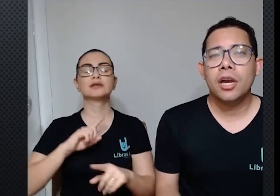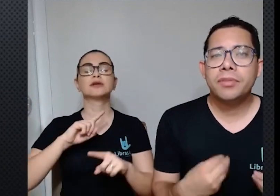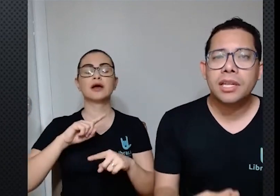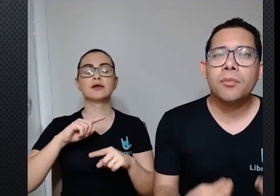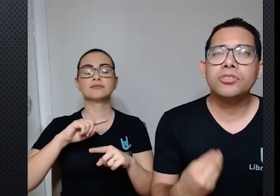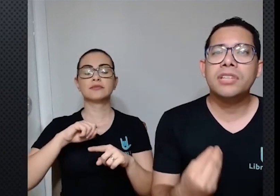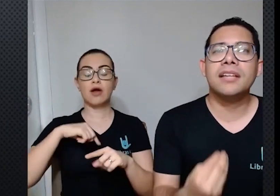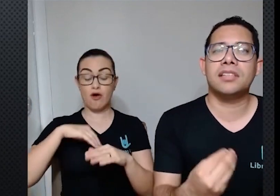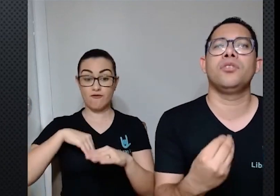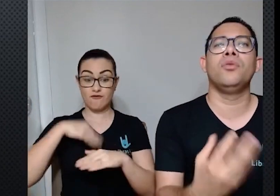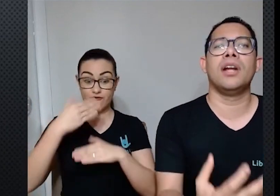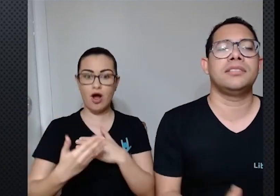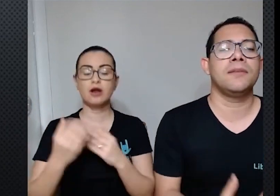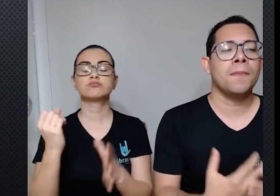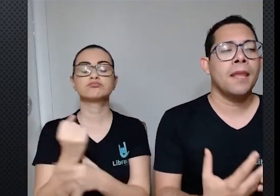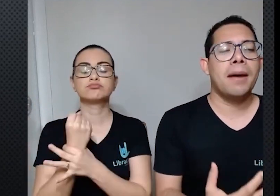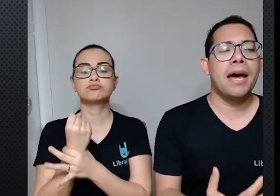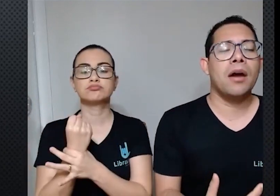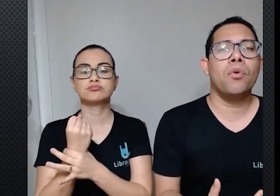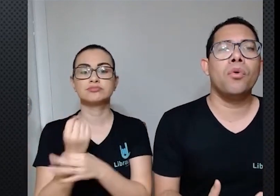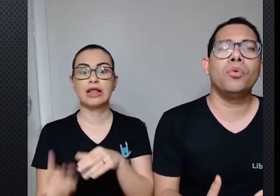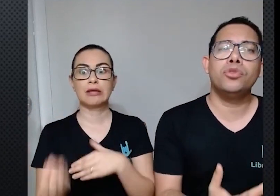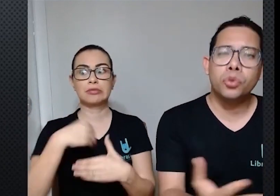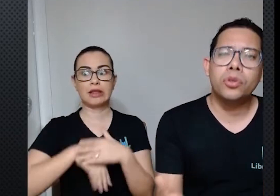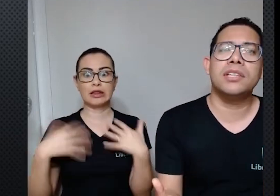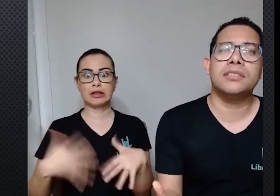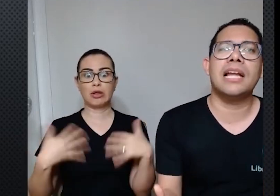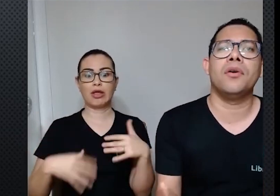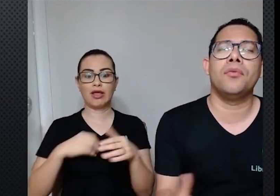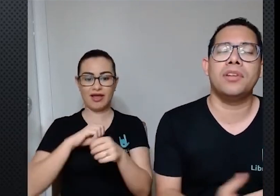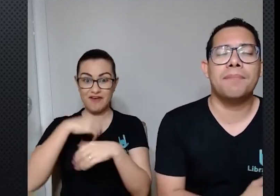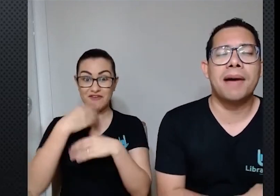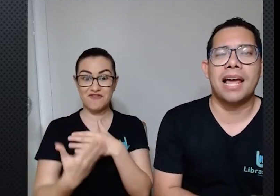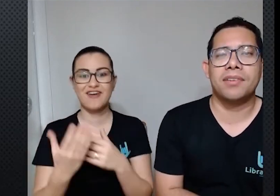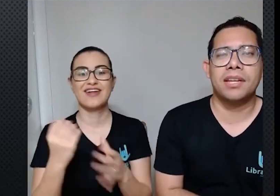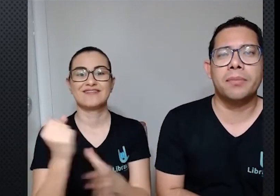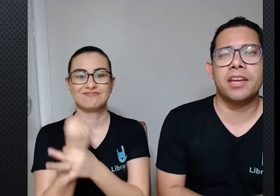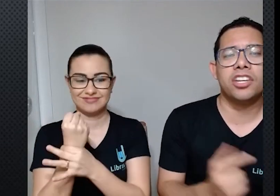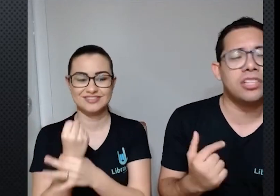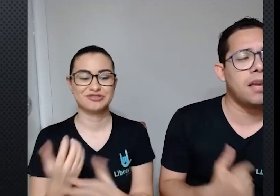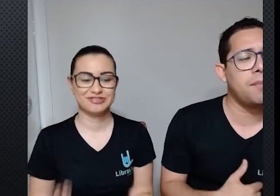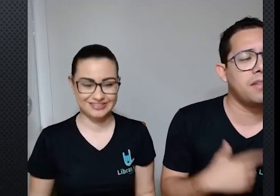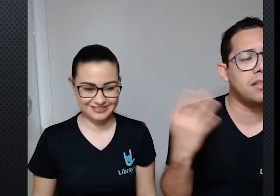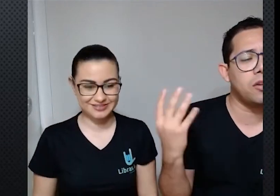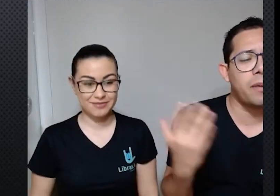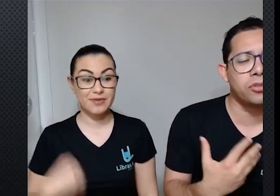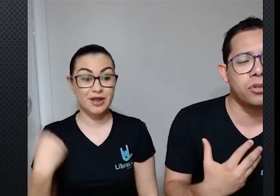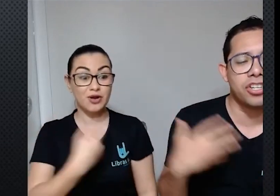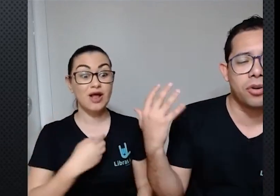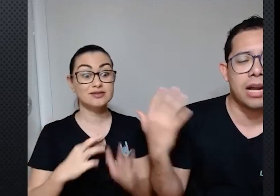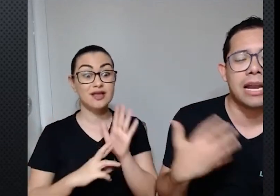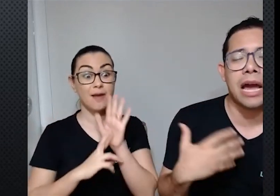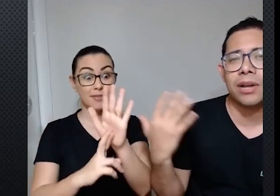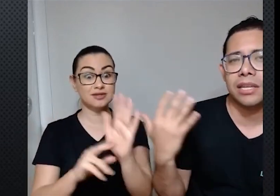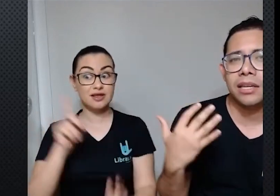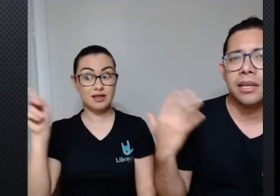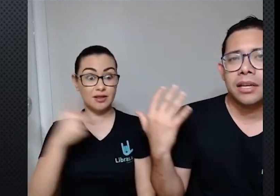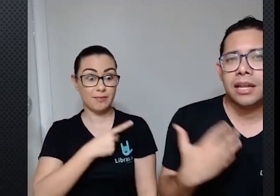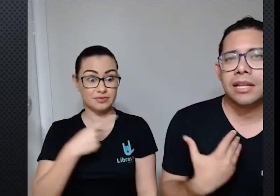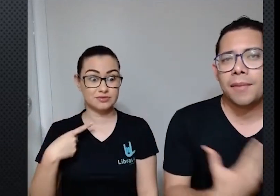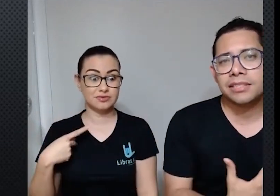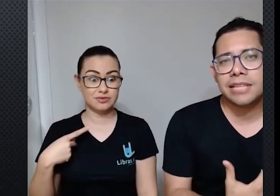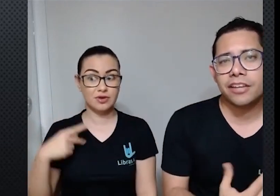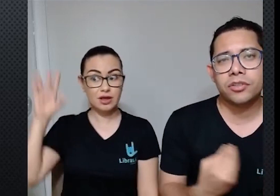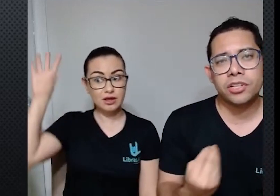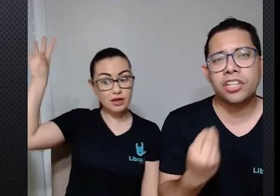gente precisa demonstrar essa segurança para o surdo que está ali ouvindo a palavra, né? Porque a gente está representando o pastor, a gente é o canal ali,